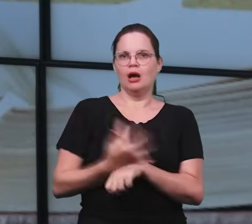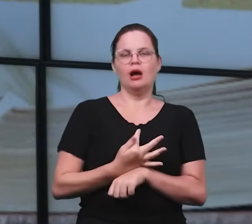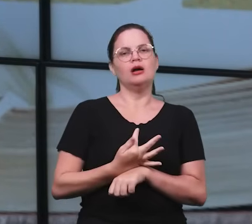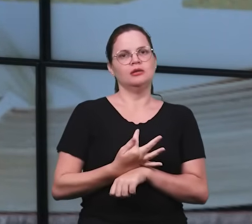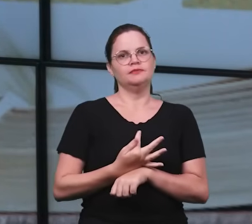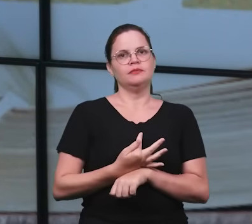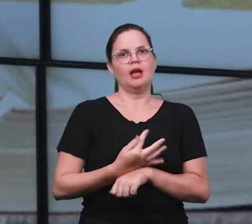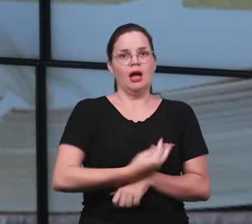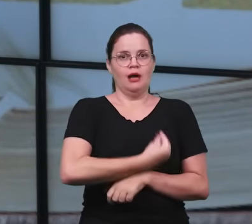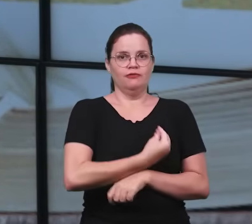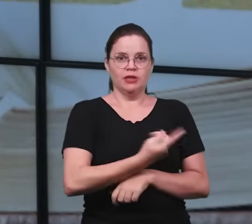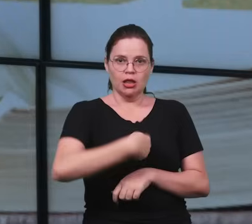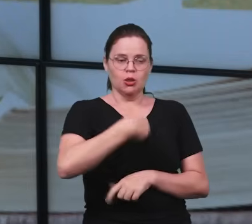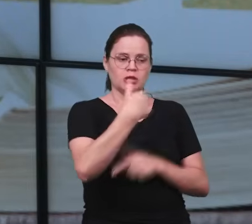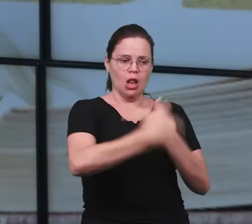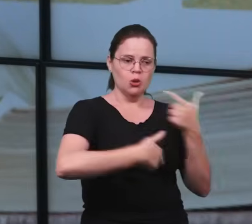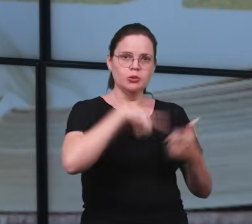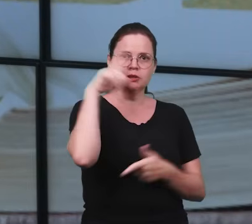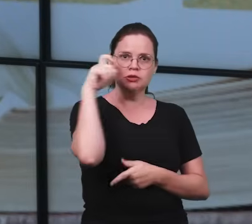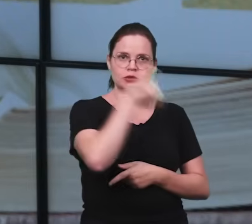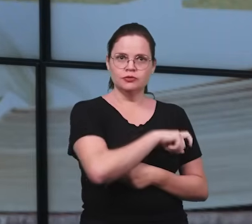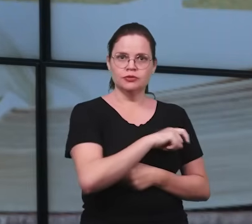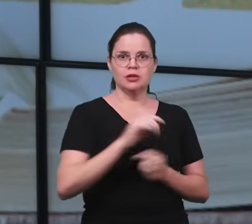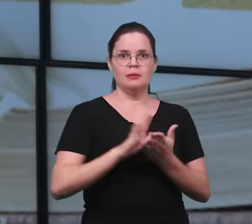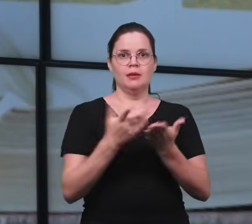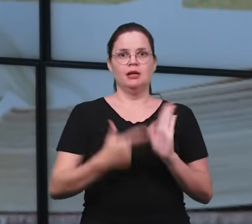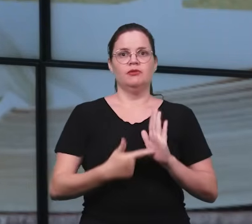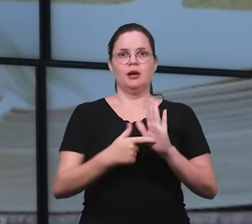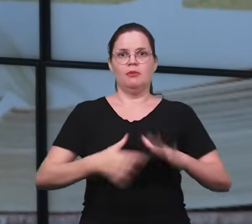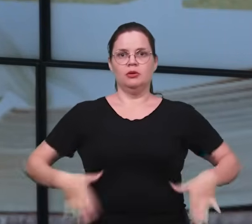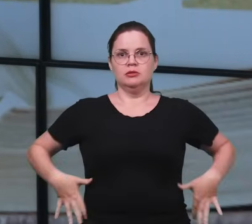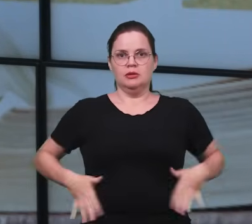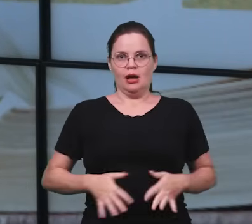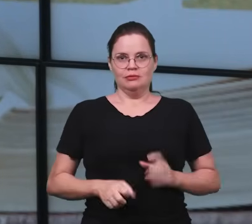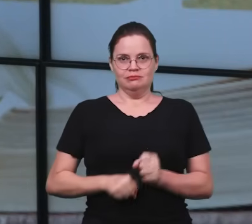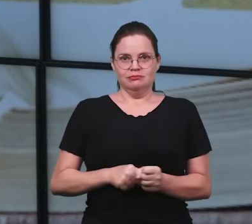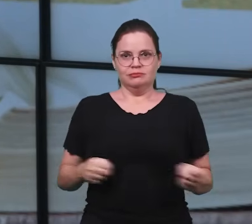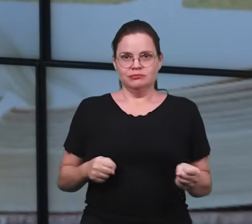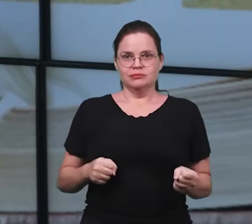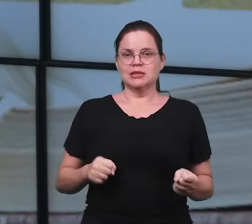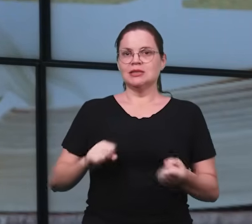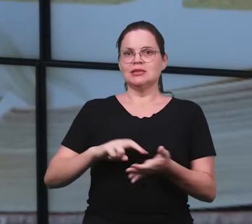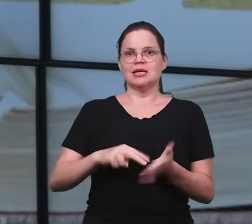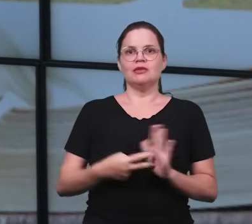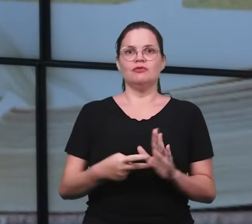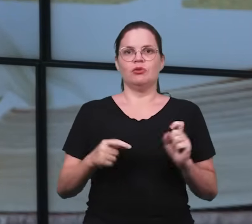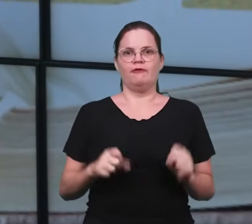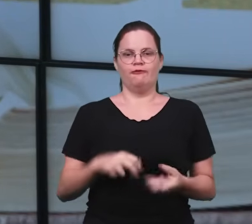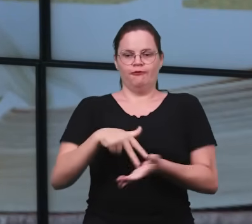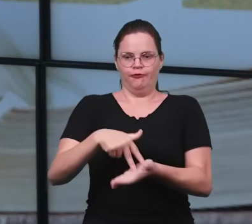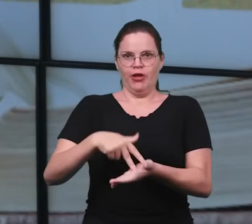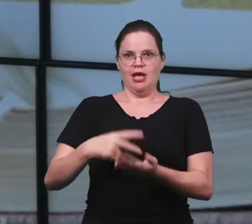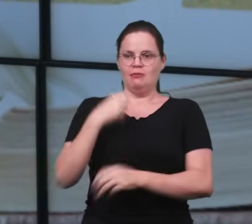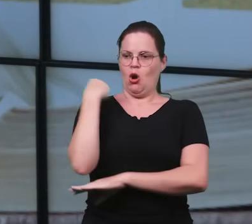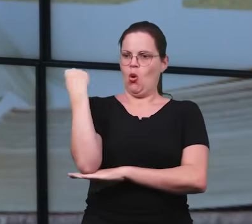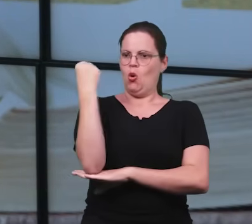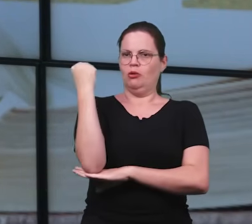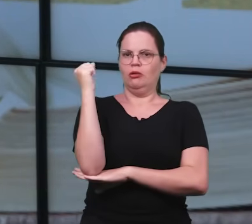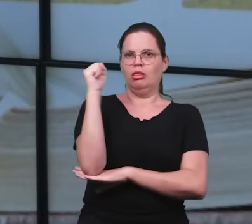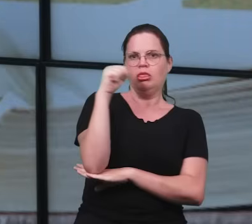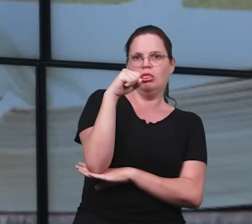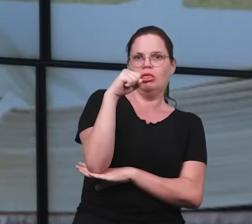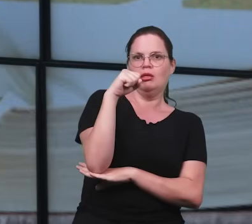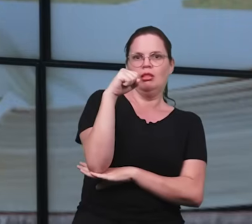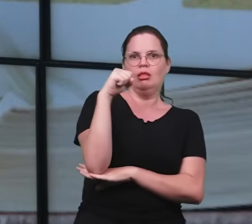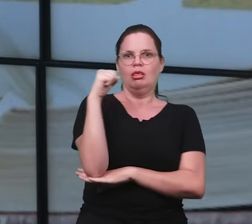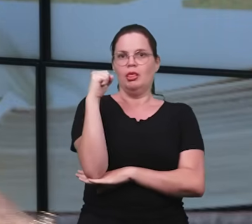vida. A palavra de Deus faz cingir os lombos com a verdade. A verdade. Então, qual é a verdade? É a palavra de